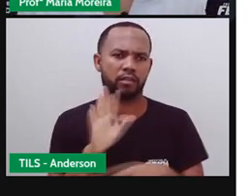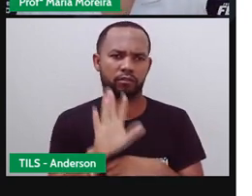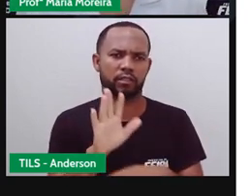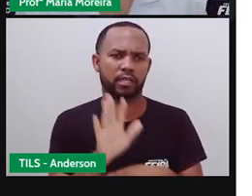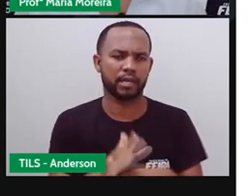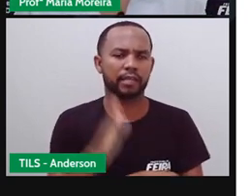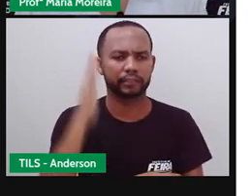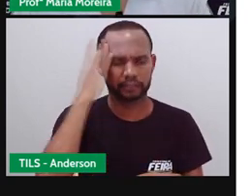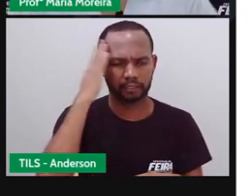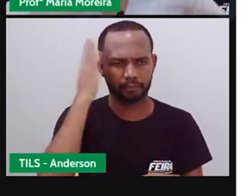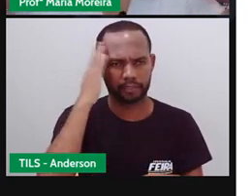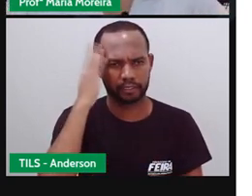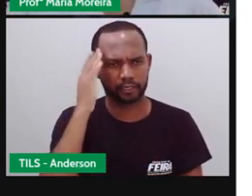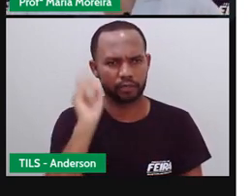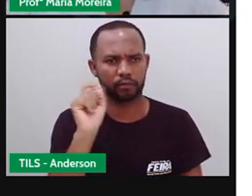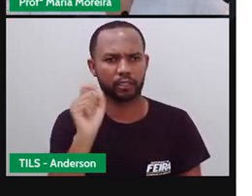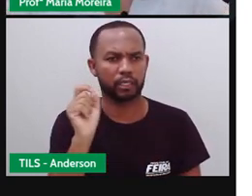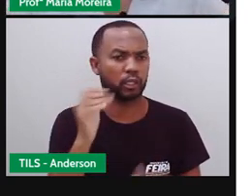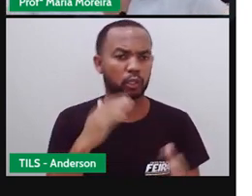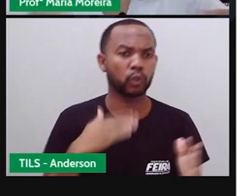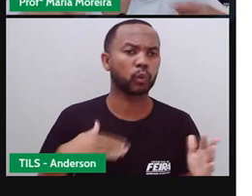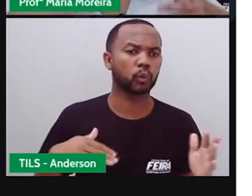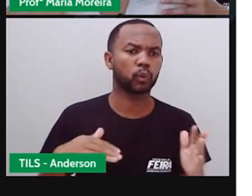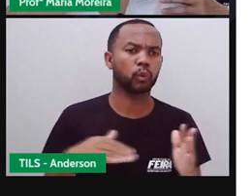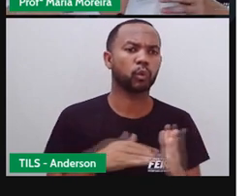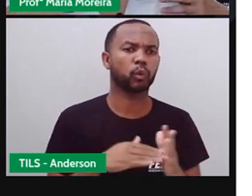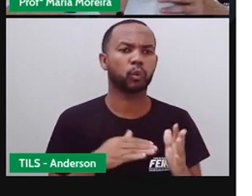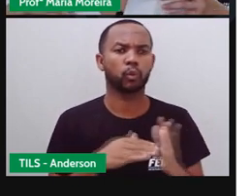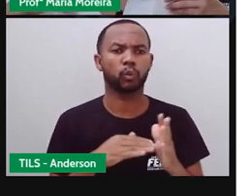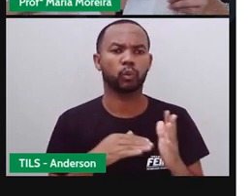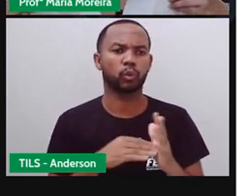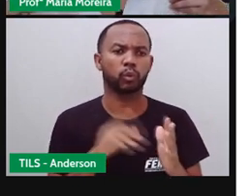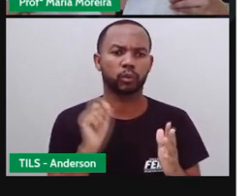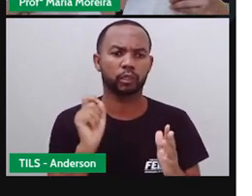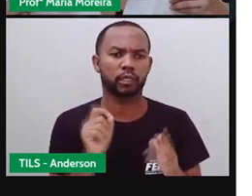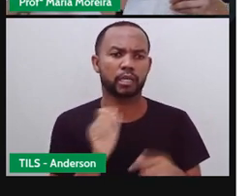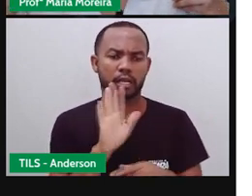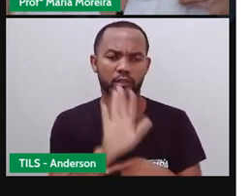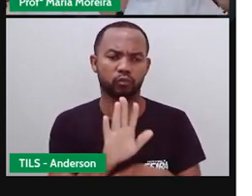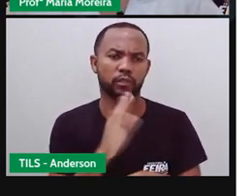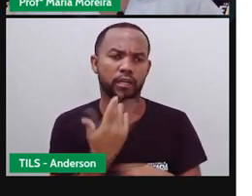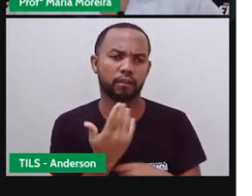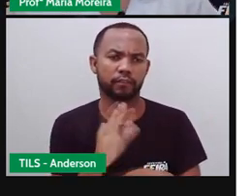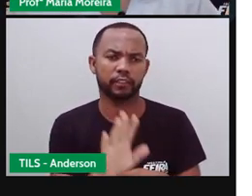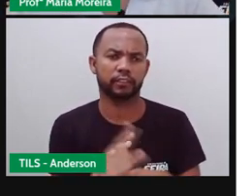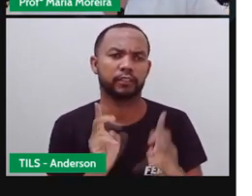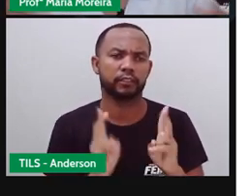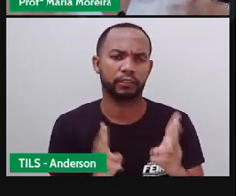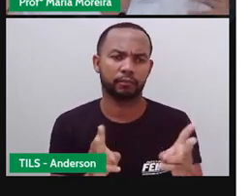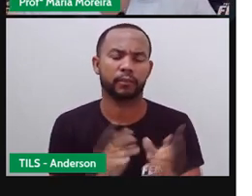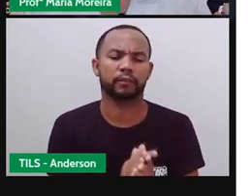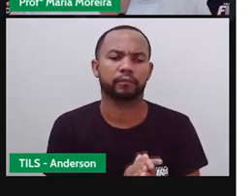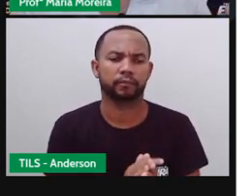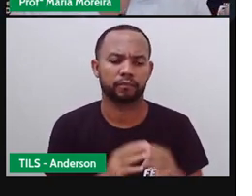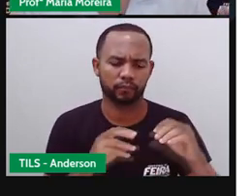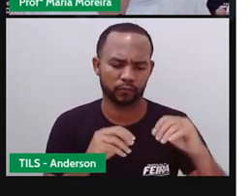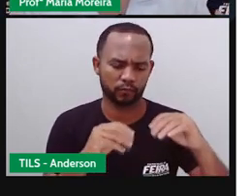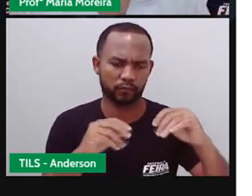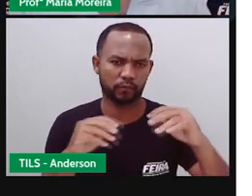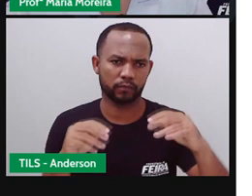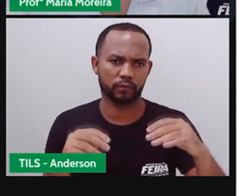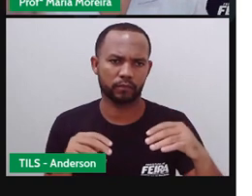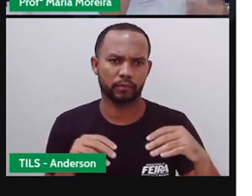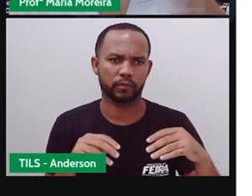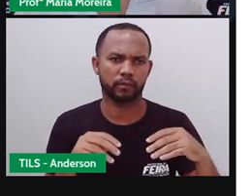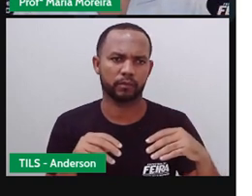porque ela sabia né que fora toda aquela a o e os nutrientes que ficavam às margens